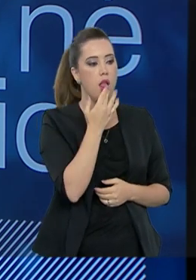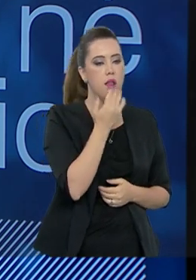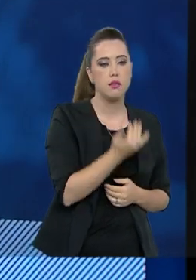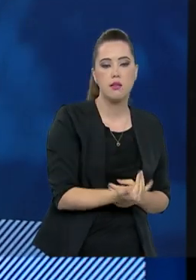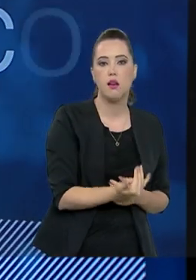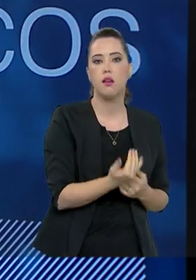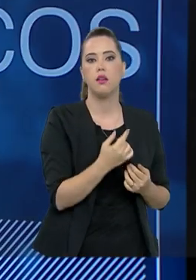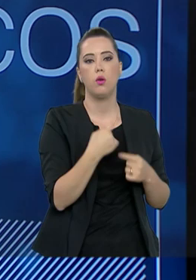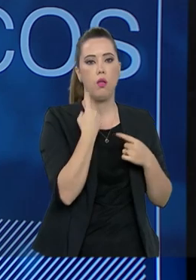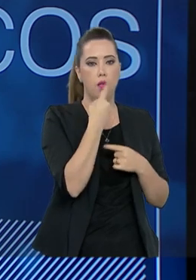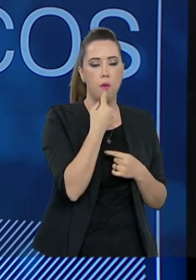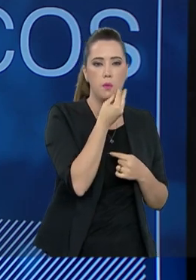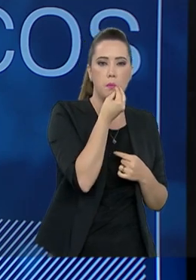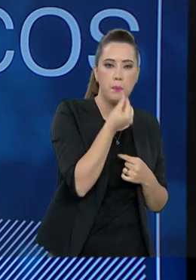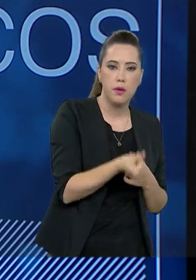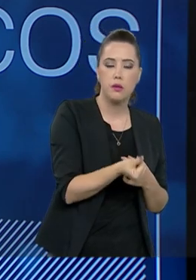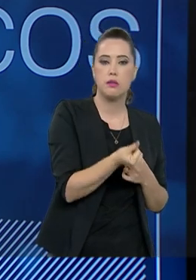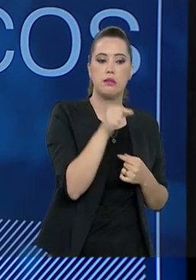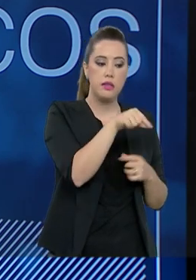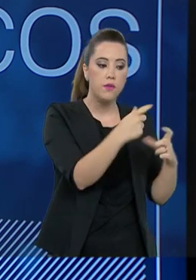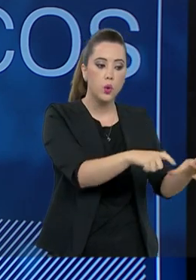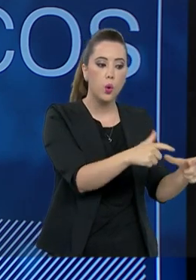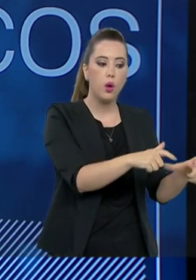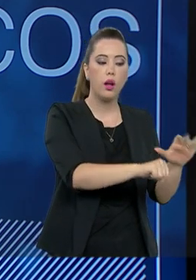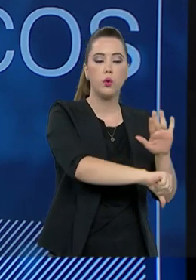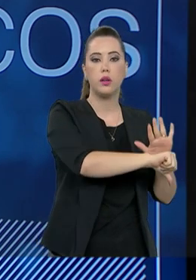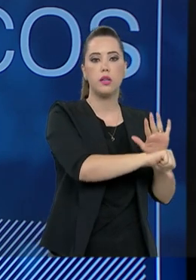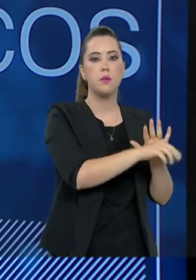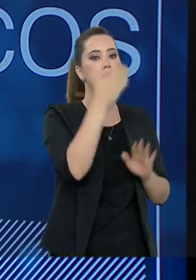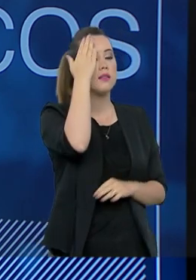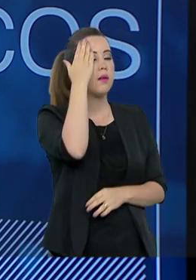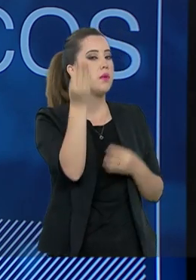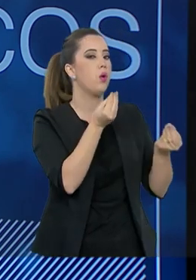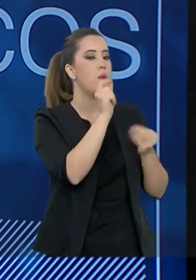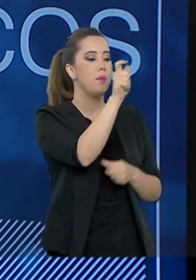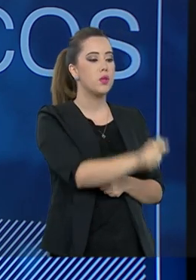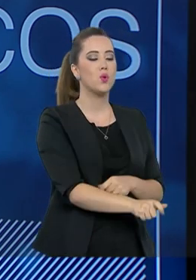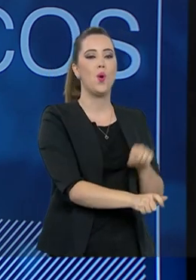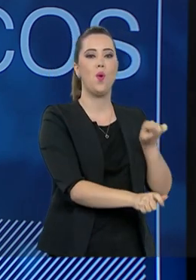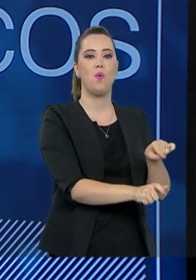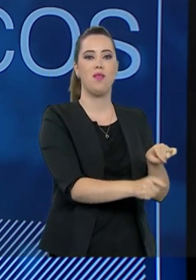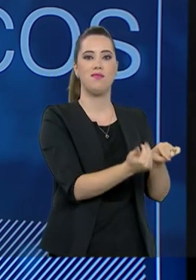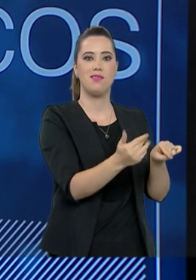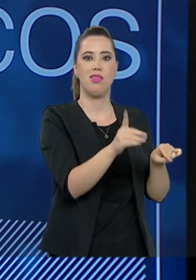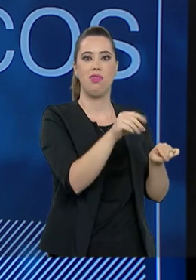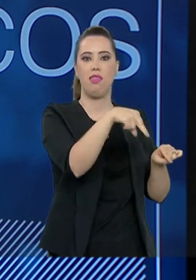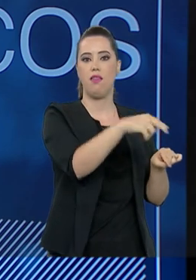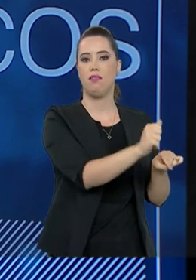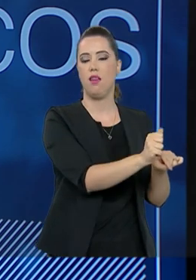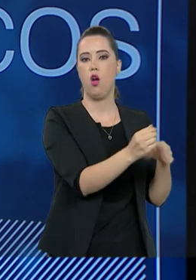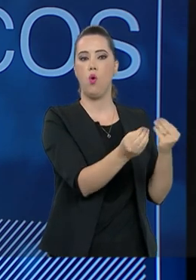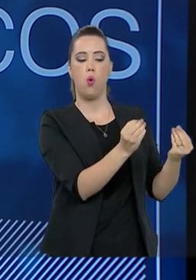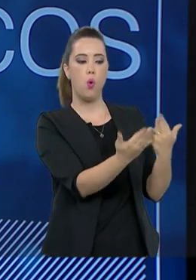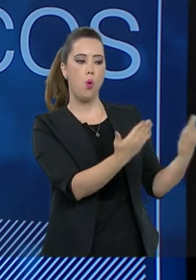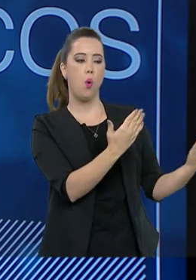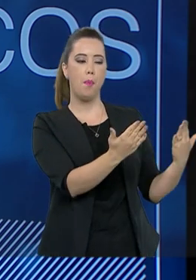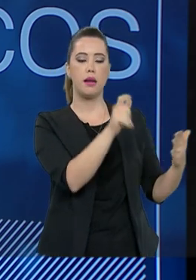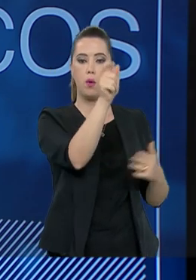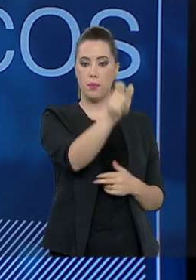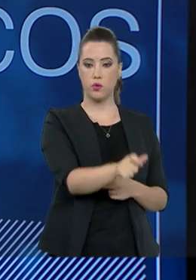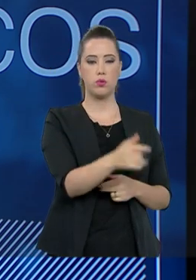local de crime e para se saber quem que deixou aquele material biológico, ou você faz uma comparação com